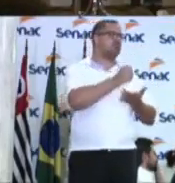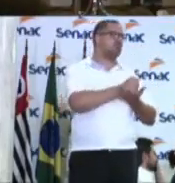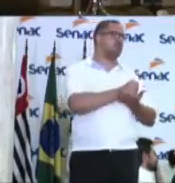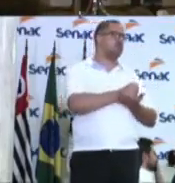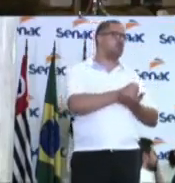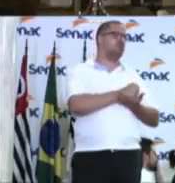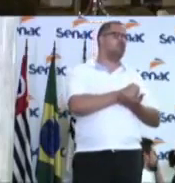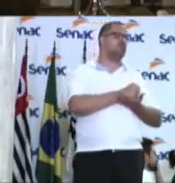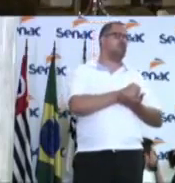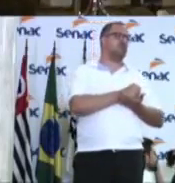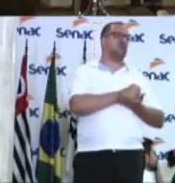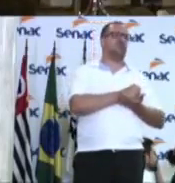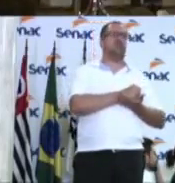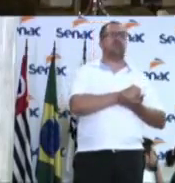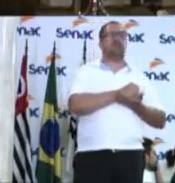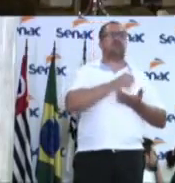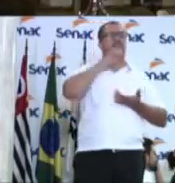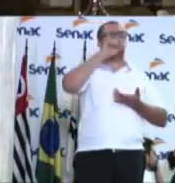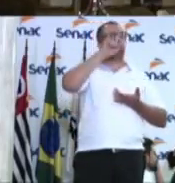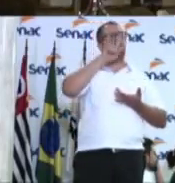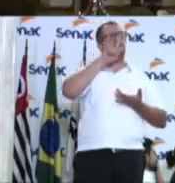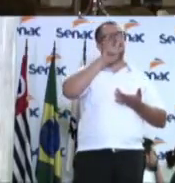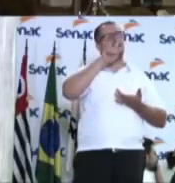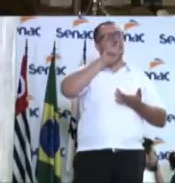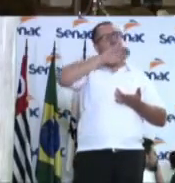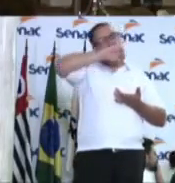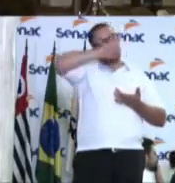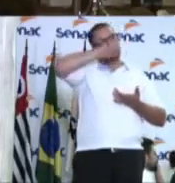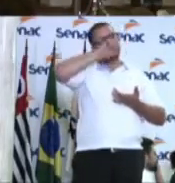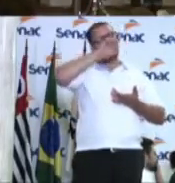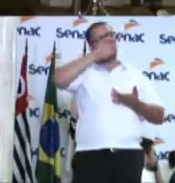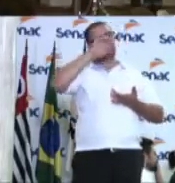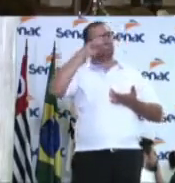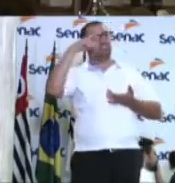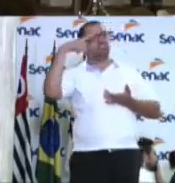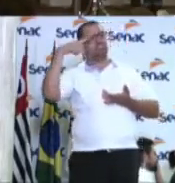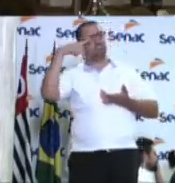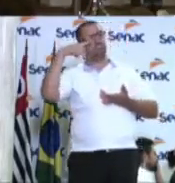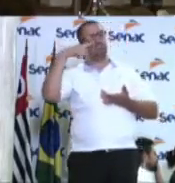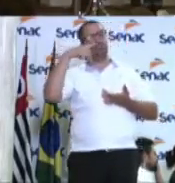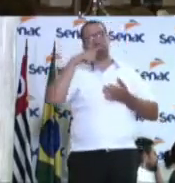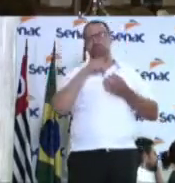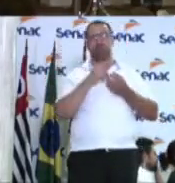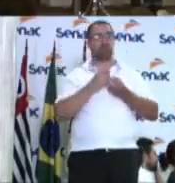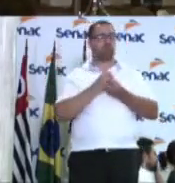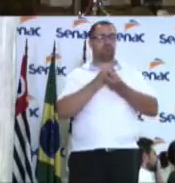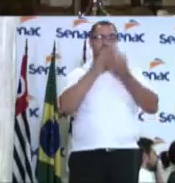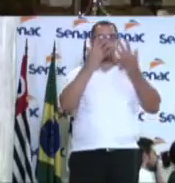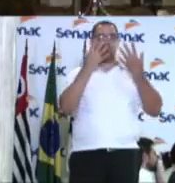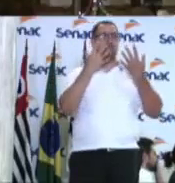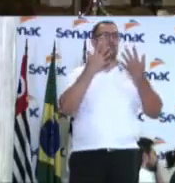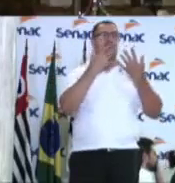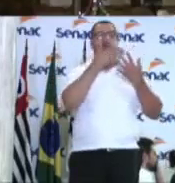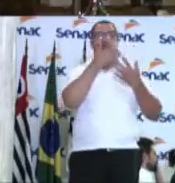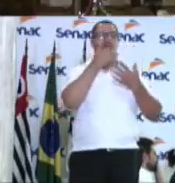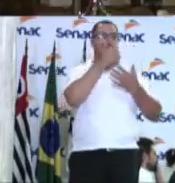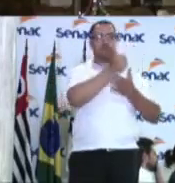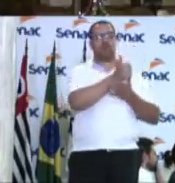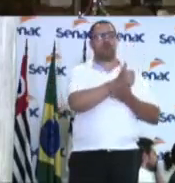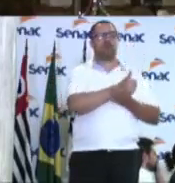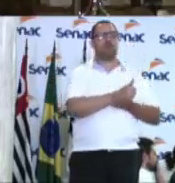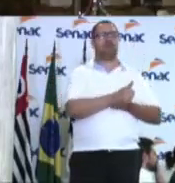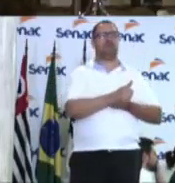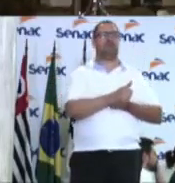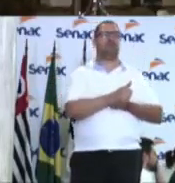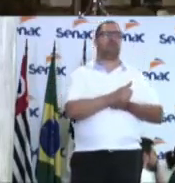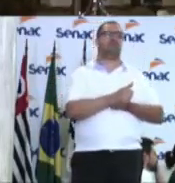como eu acho que Jeep, ela tem um propósito de marca muito claro, então ele não precisa, não tem color code, tipo,